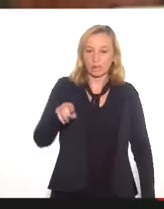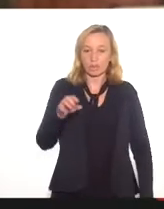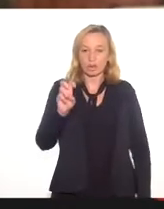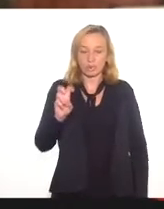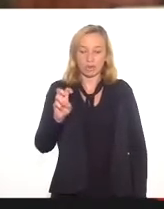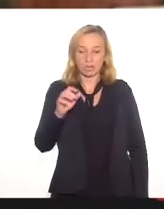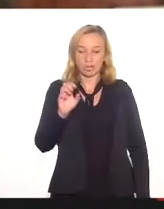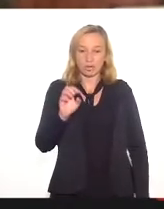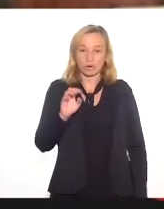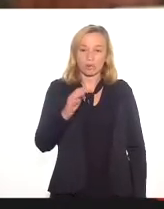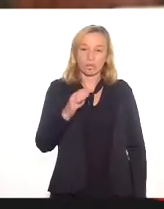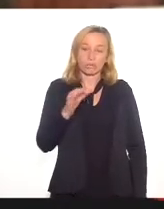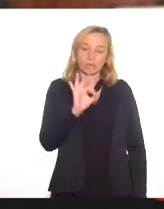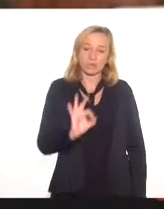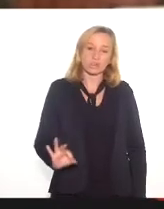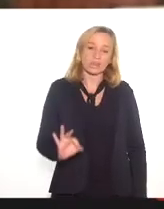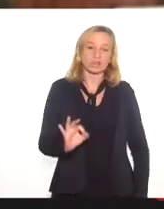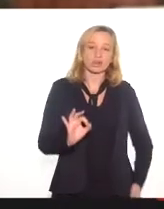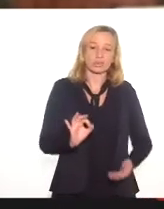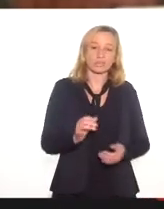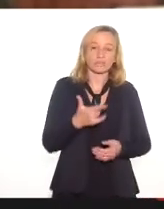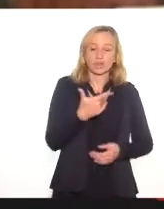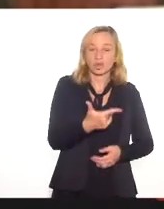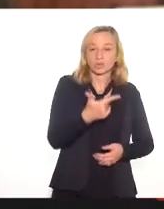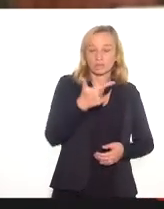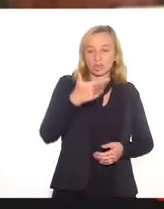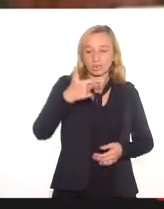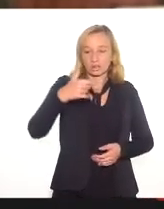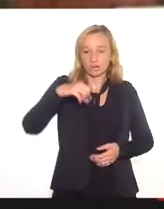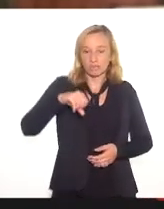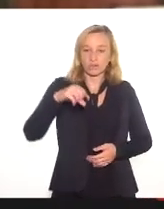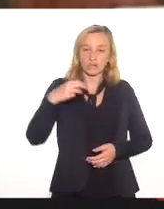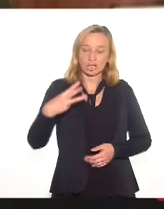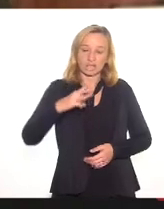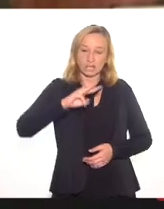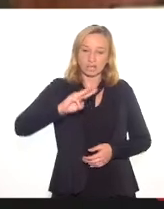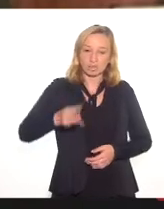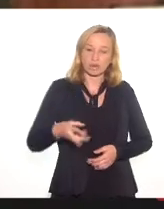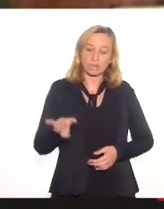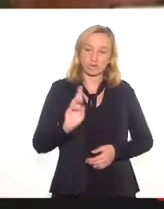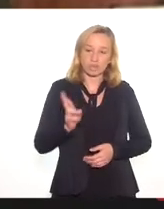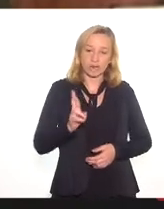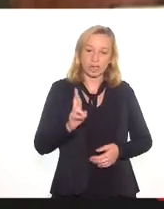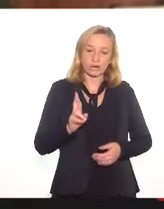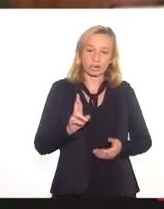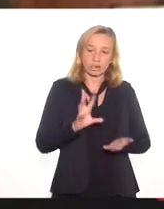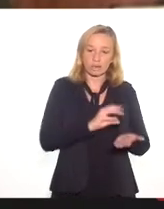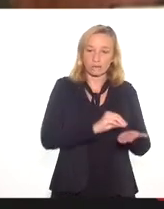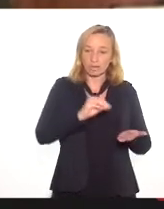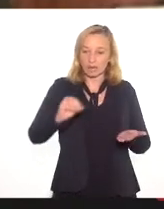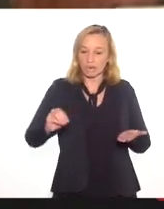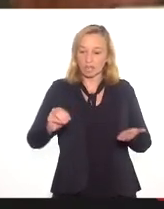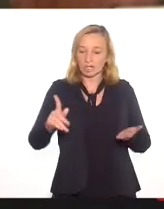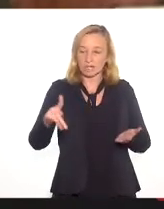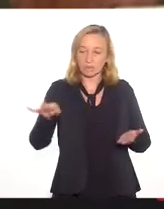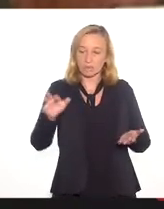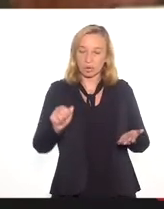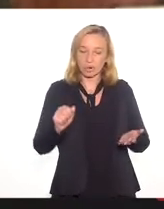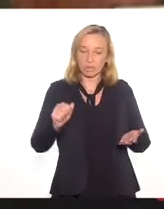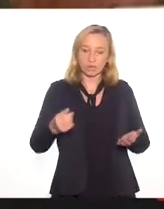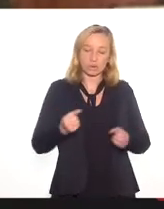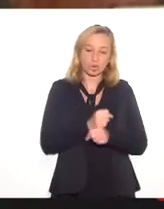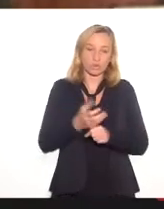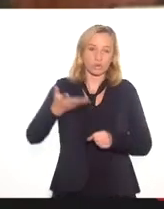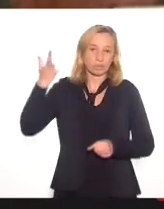isso tem muito a ver com 293 bilhões de reais que foram destinados a esse programa no ano